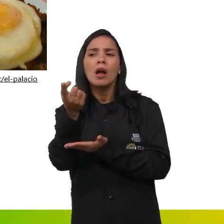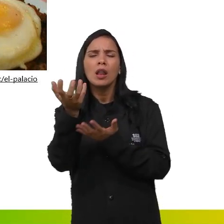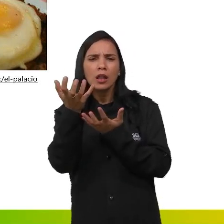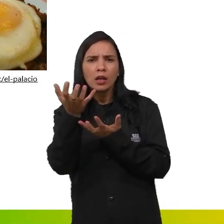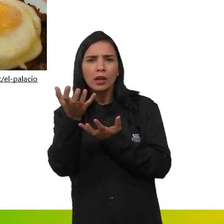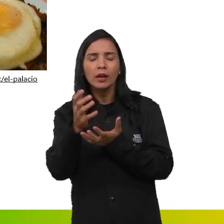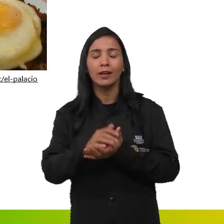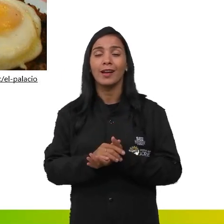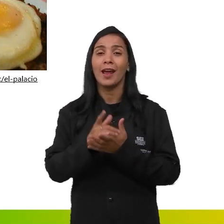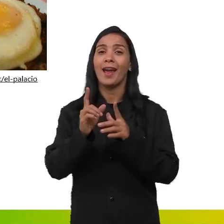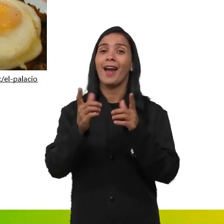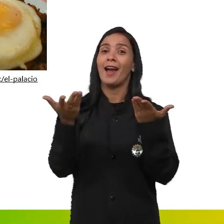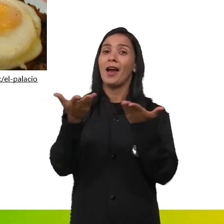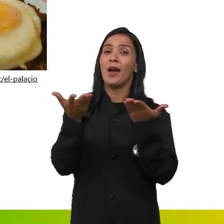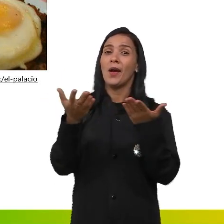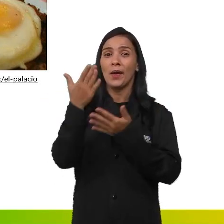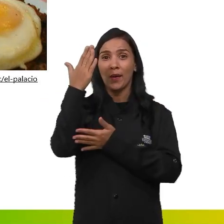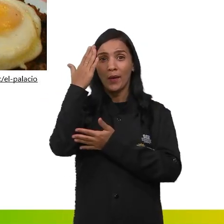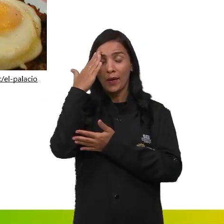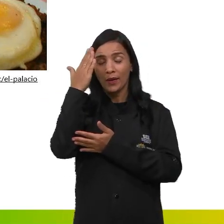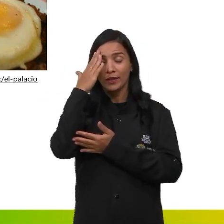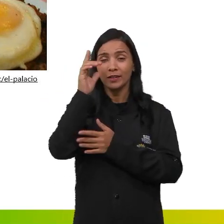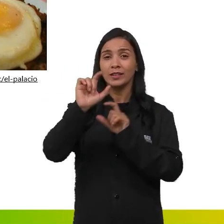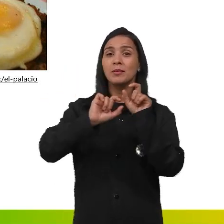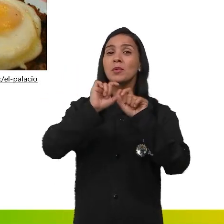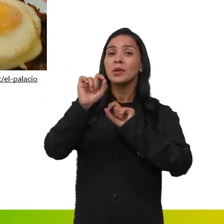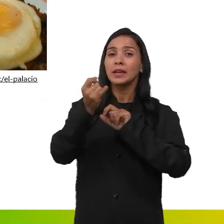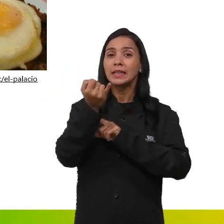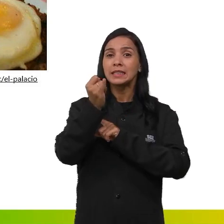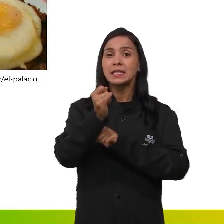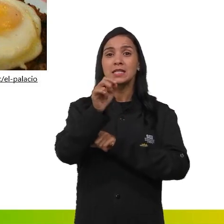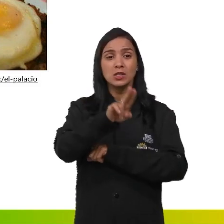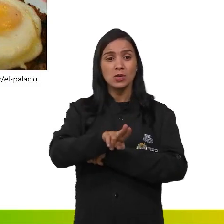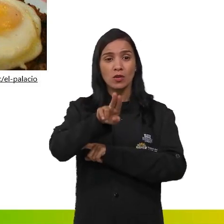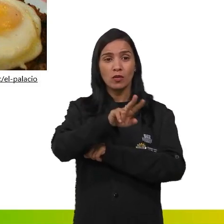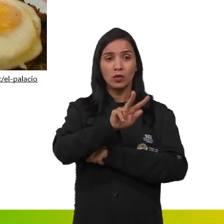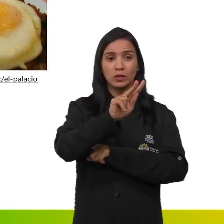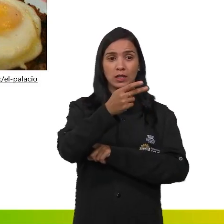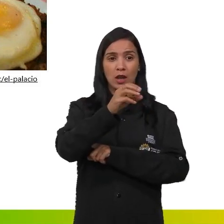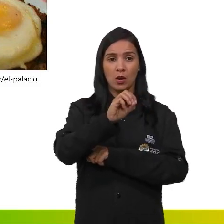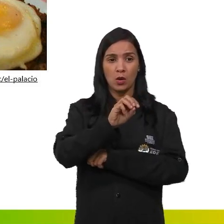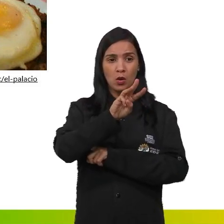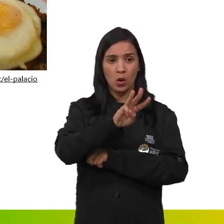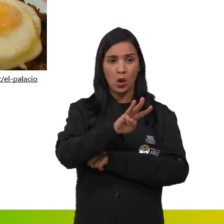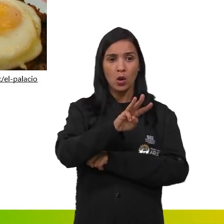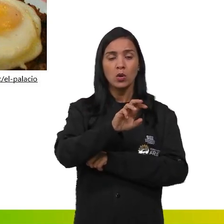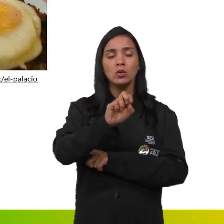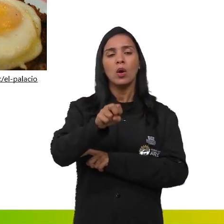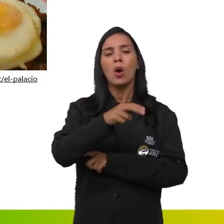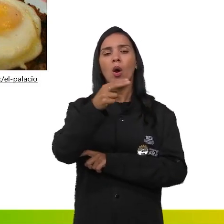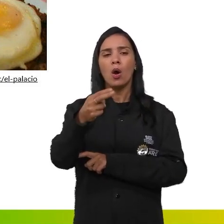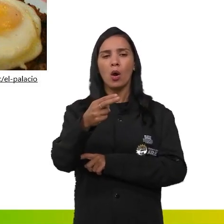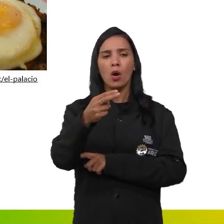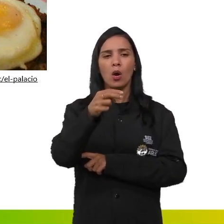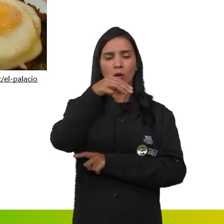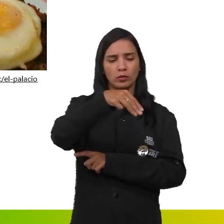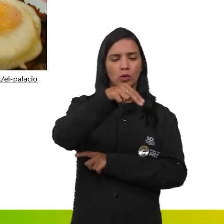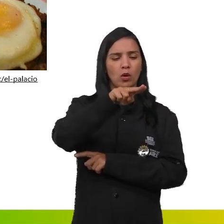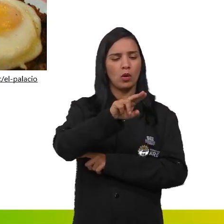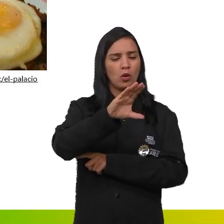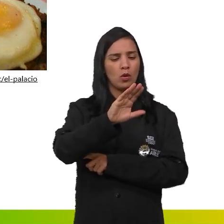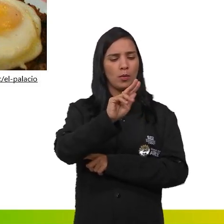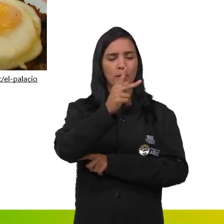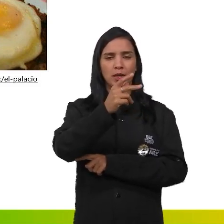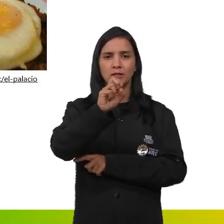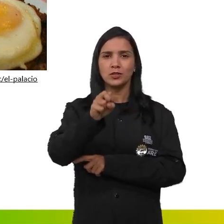quero saber se eu vou utilizar o how much ou how many. Observem que todas as alternativas nós